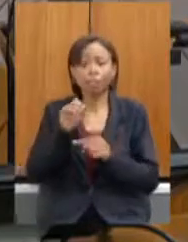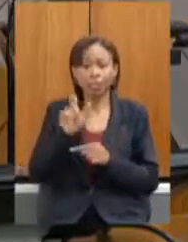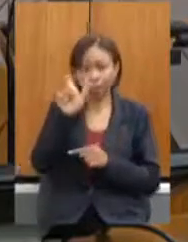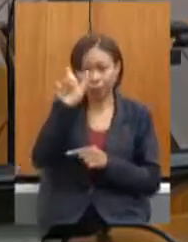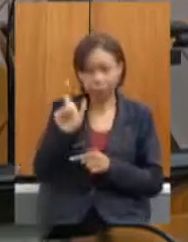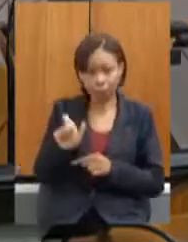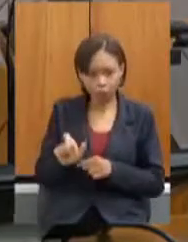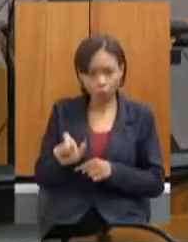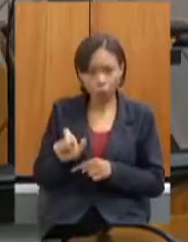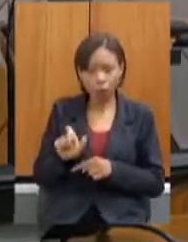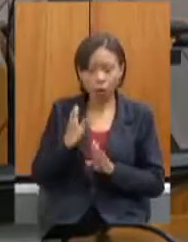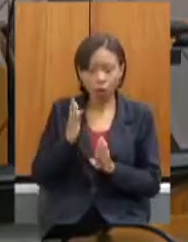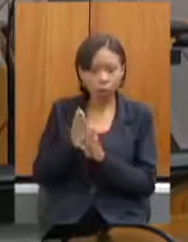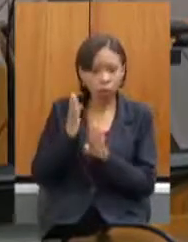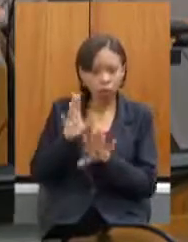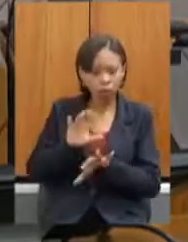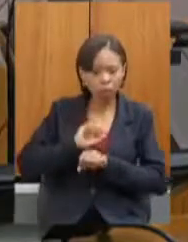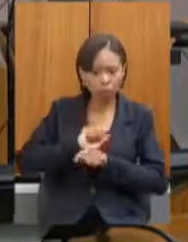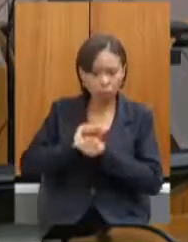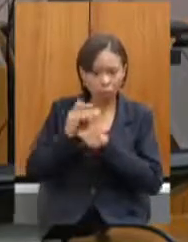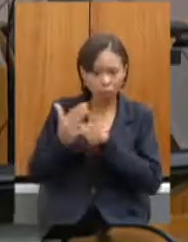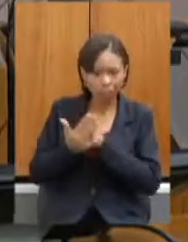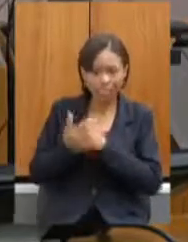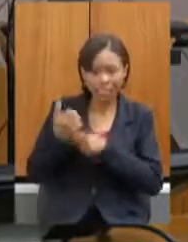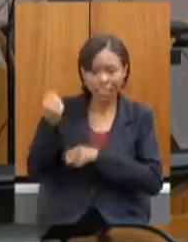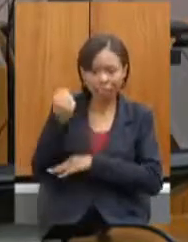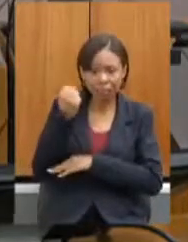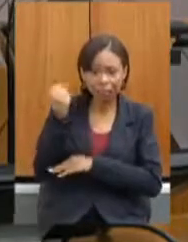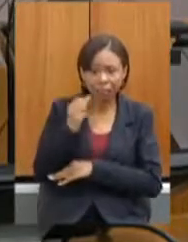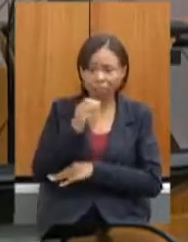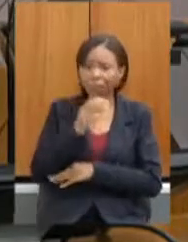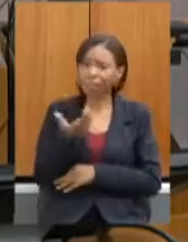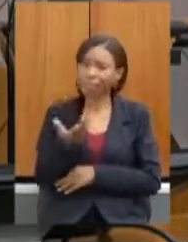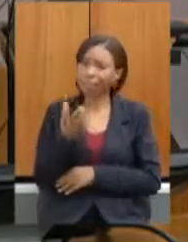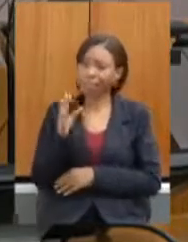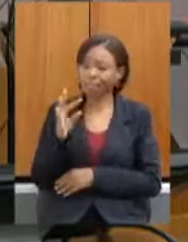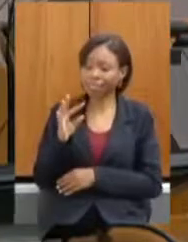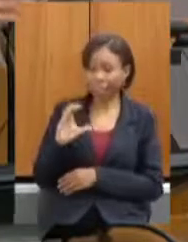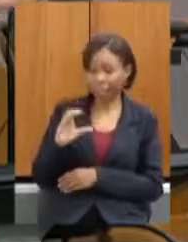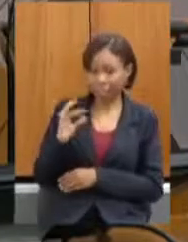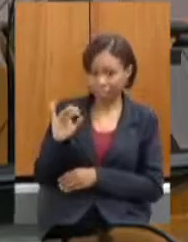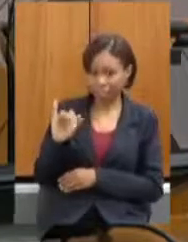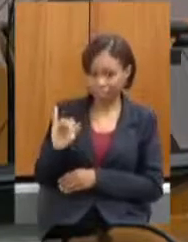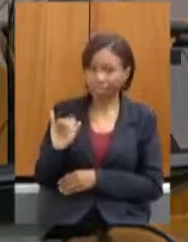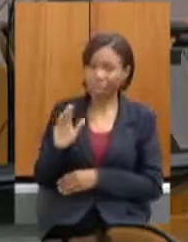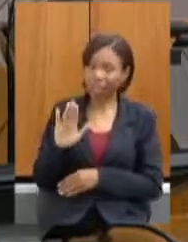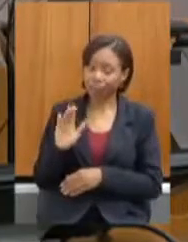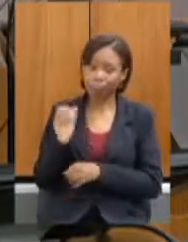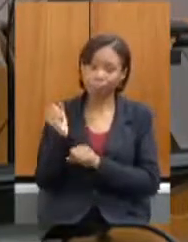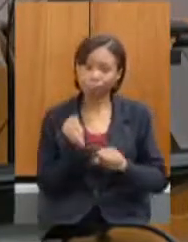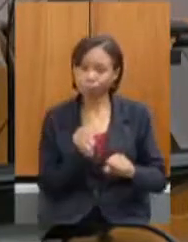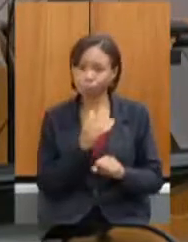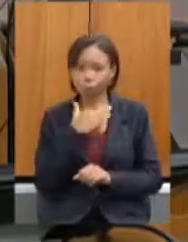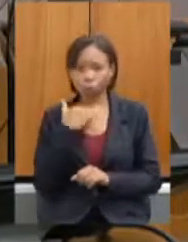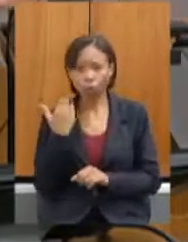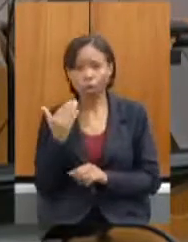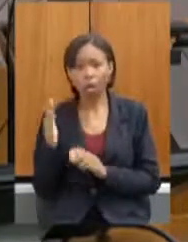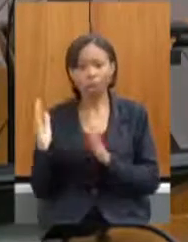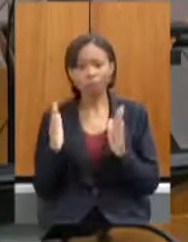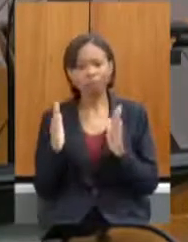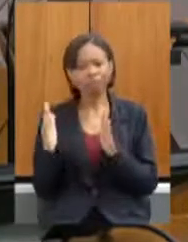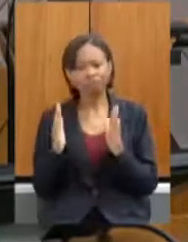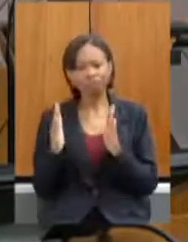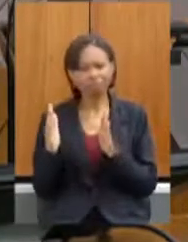ela fica grave internar e terapia intensiva Infelizmente era óbito tem o intervalo de tempo esse intervalo de tempo